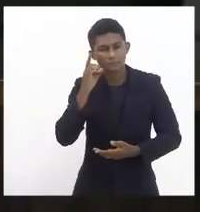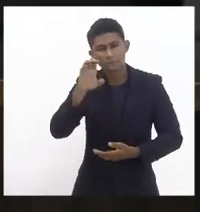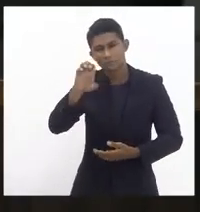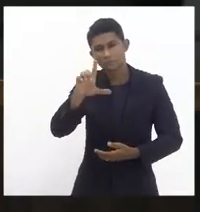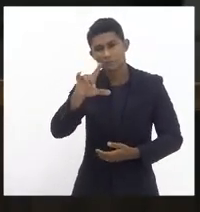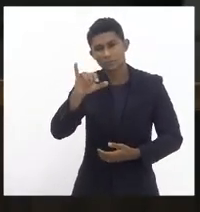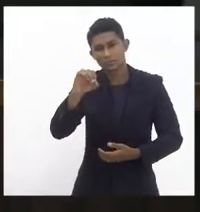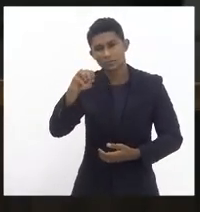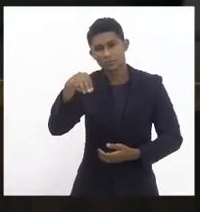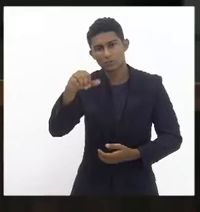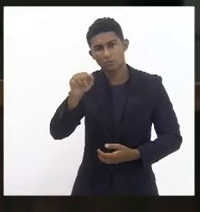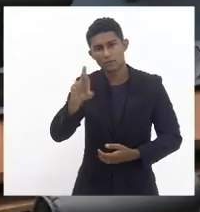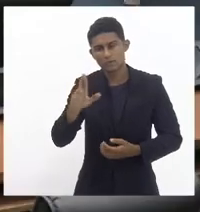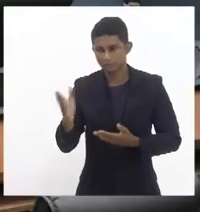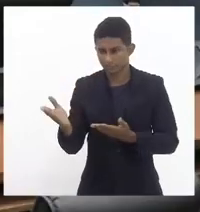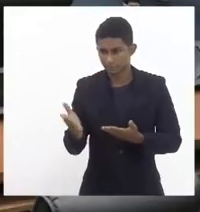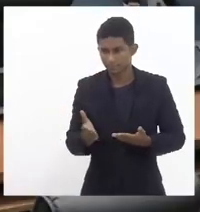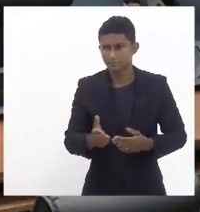Coelho